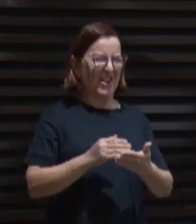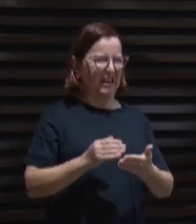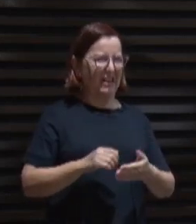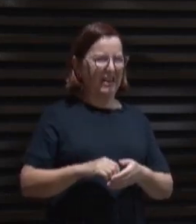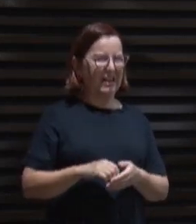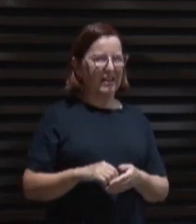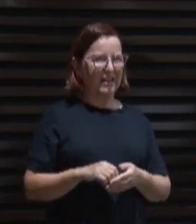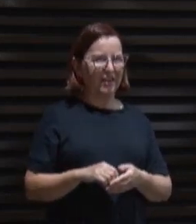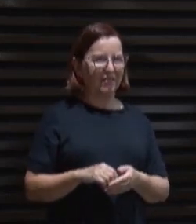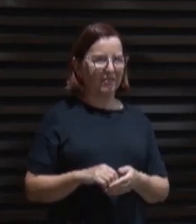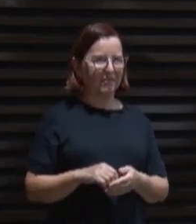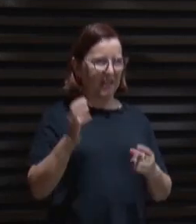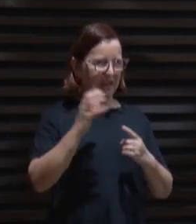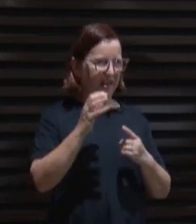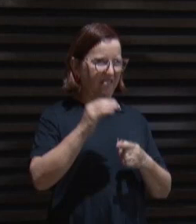do